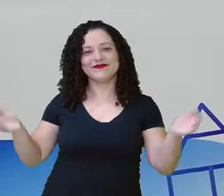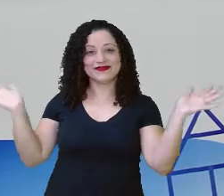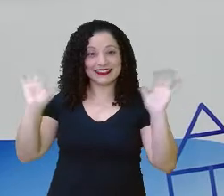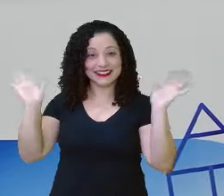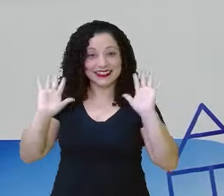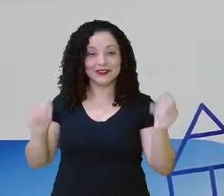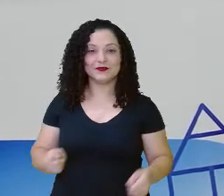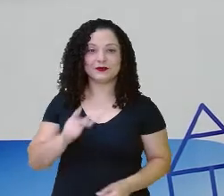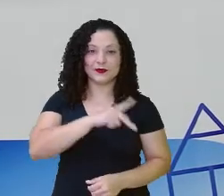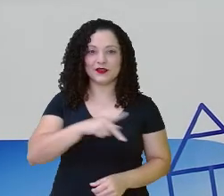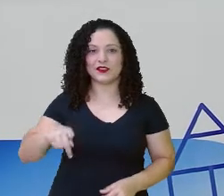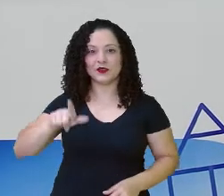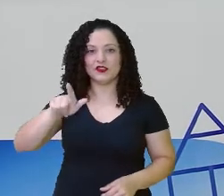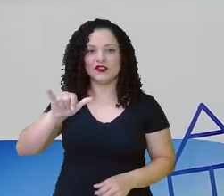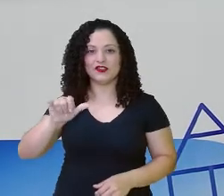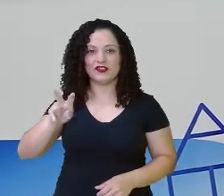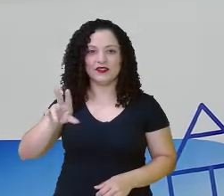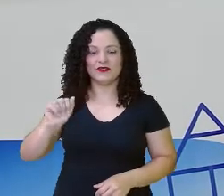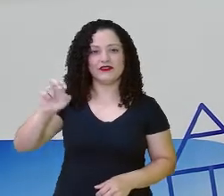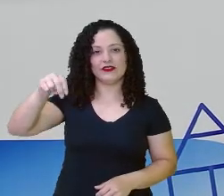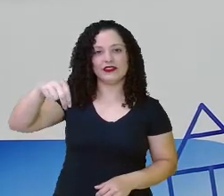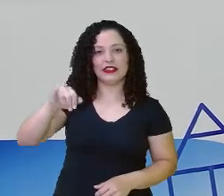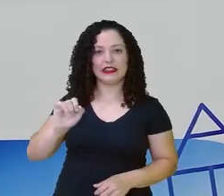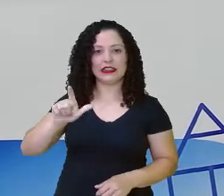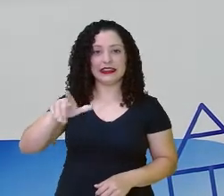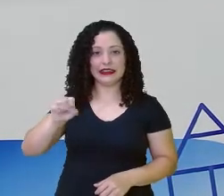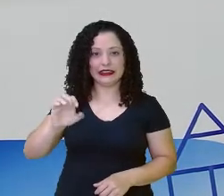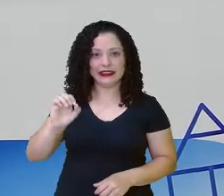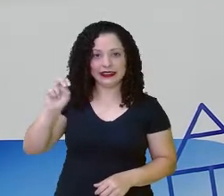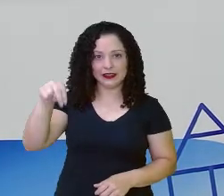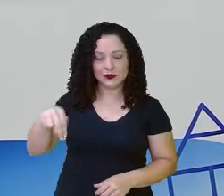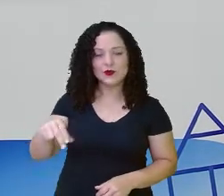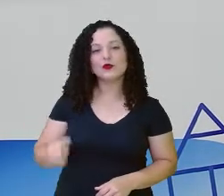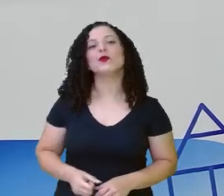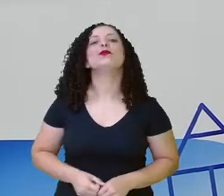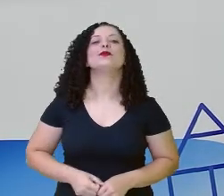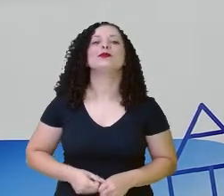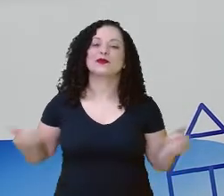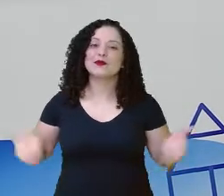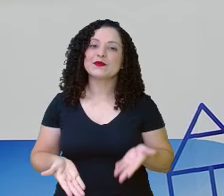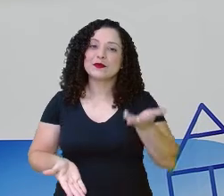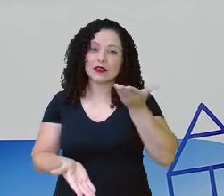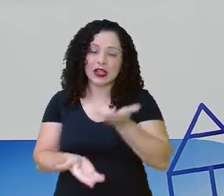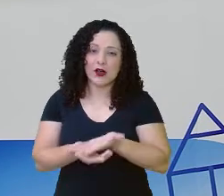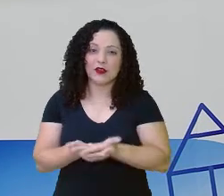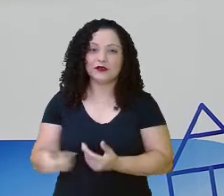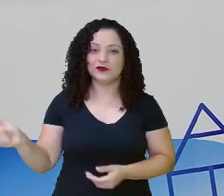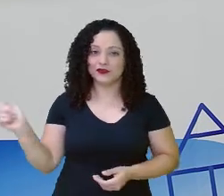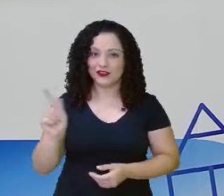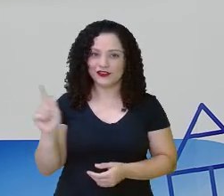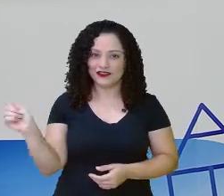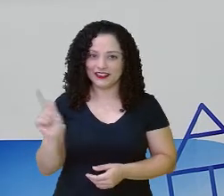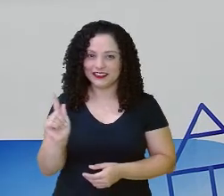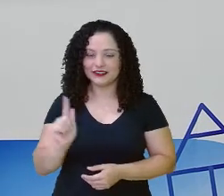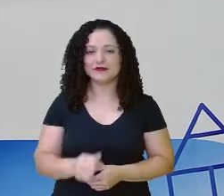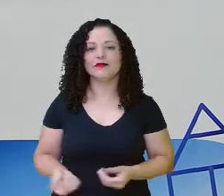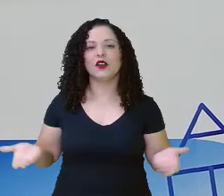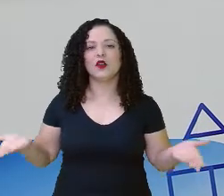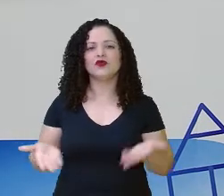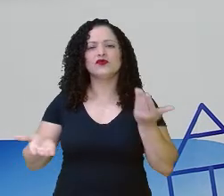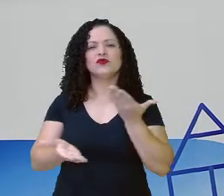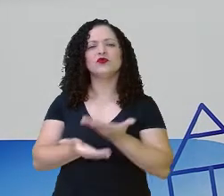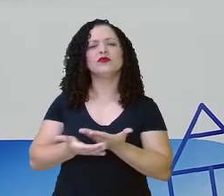Olá, eu sou o professor Givanilson Soares e nós estamos aqui para mais uma aula de Geografia. Iremos